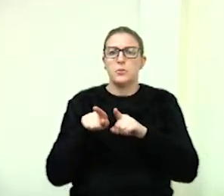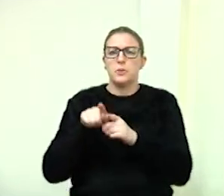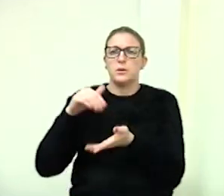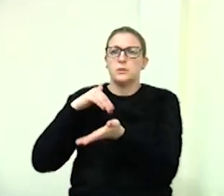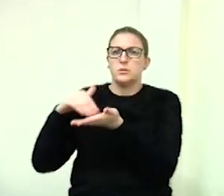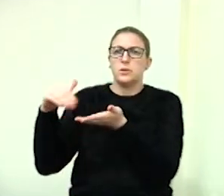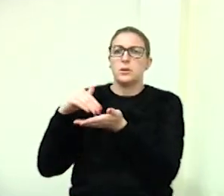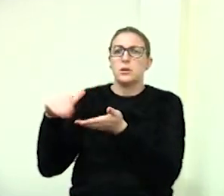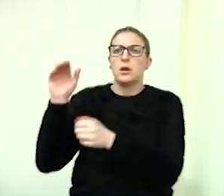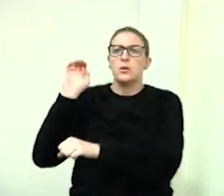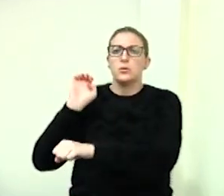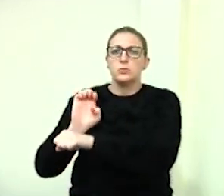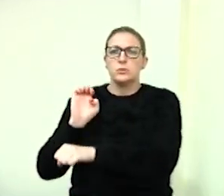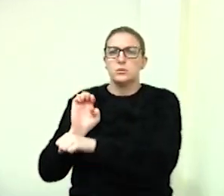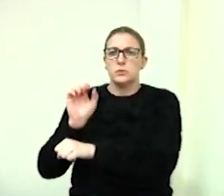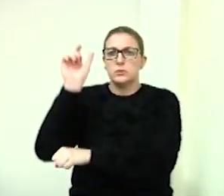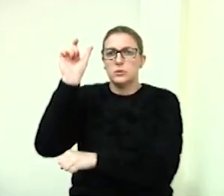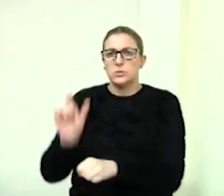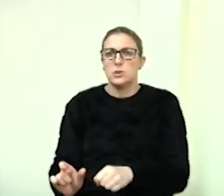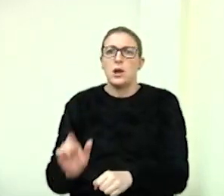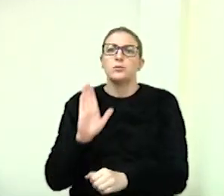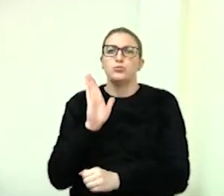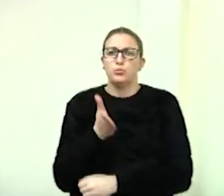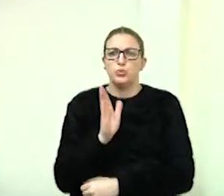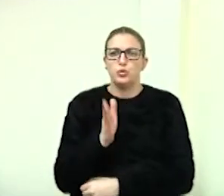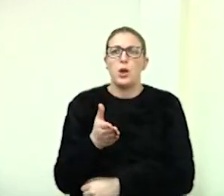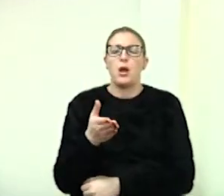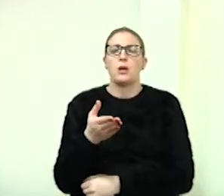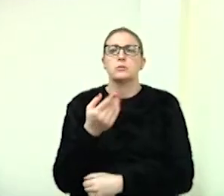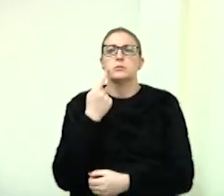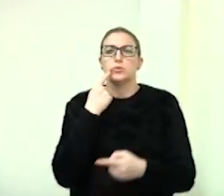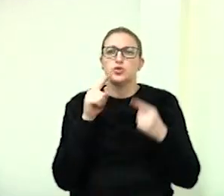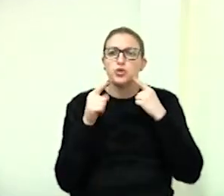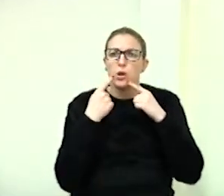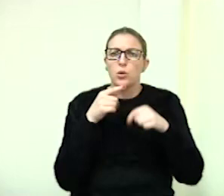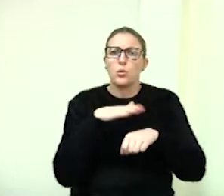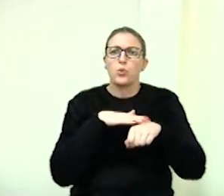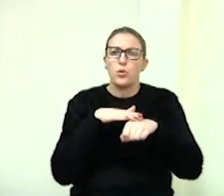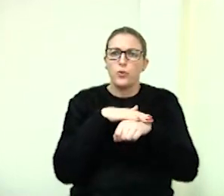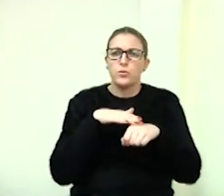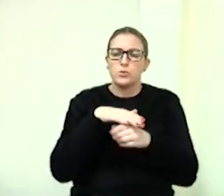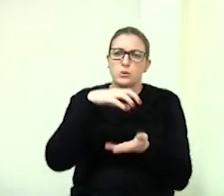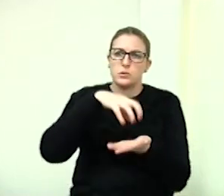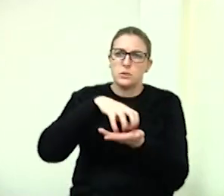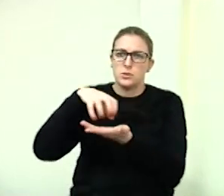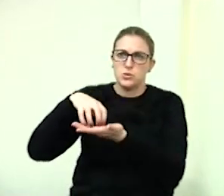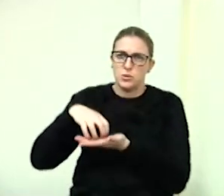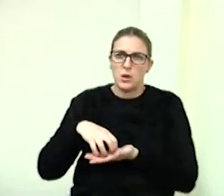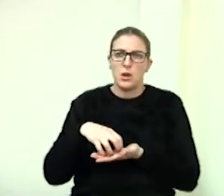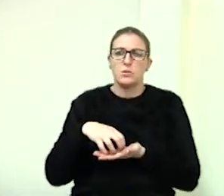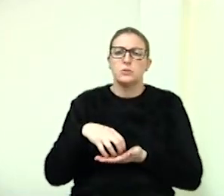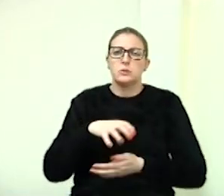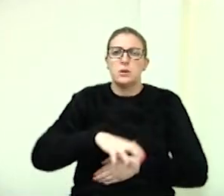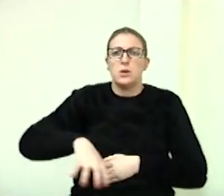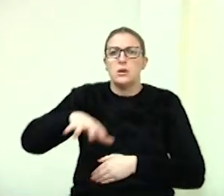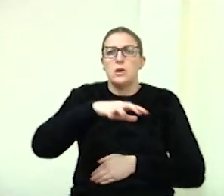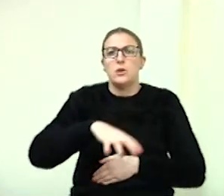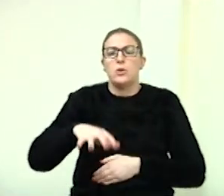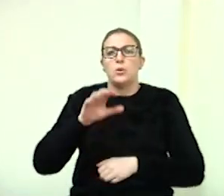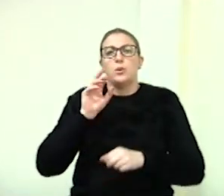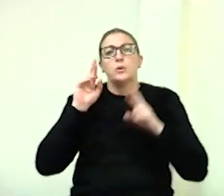já tem dialogado com as entidades da região pela informação que a gente recebeu e aguardamos ansiosos a sua